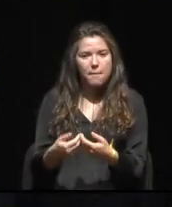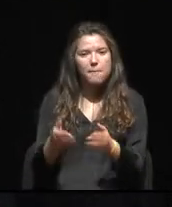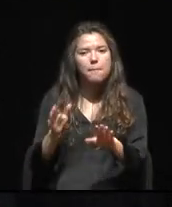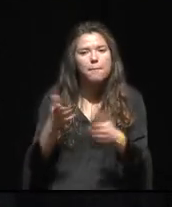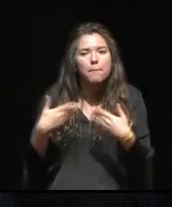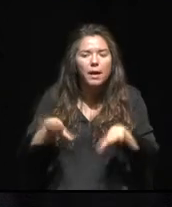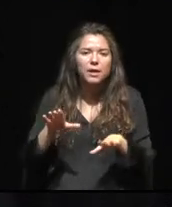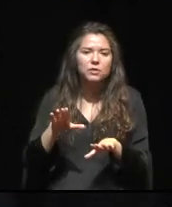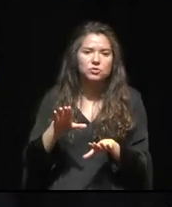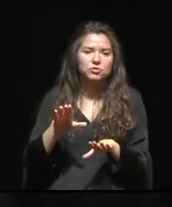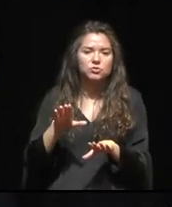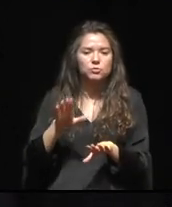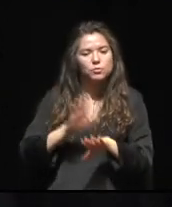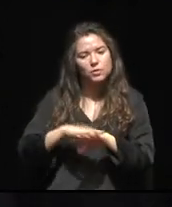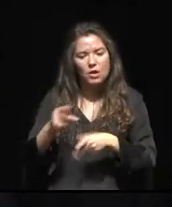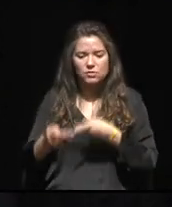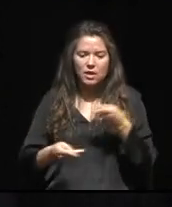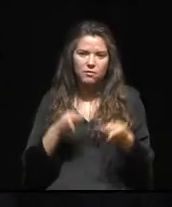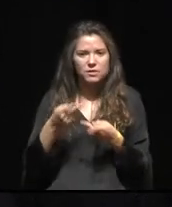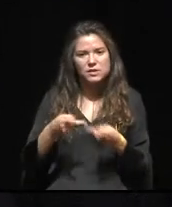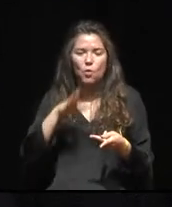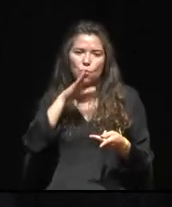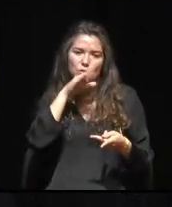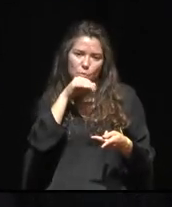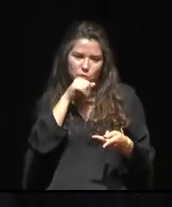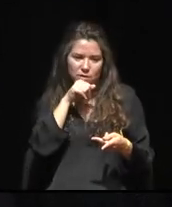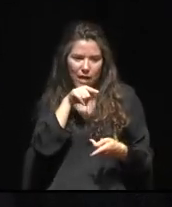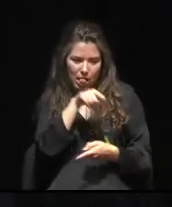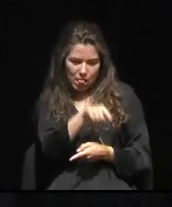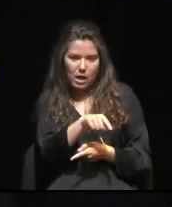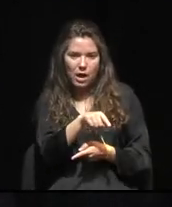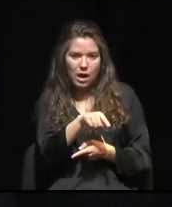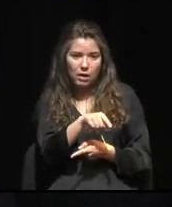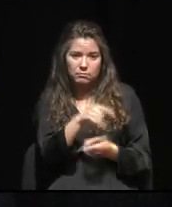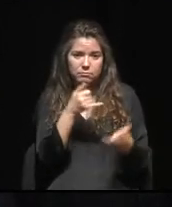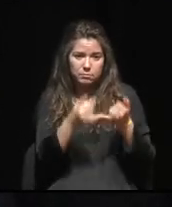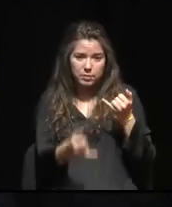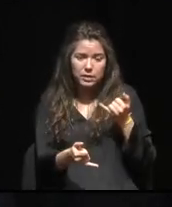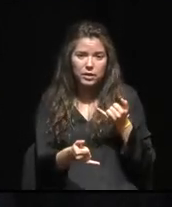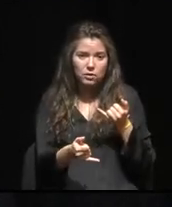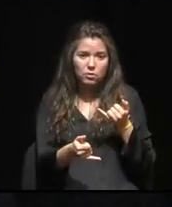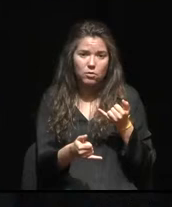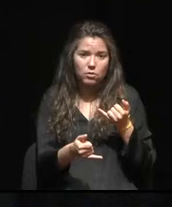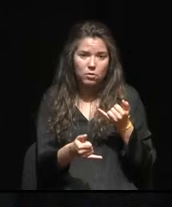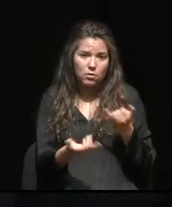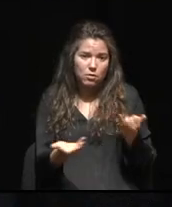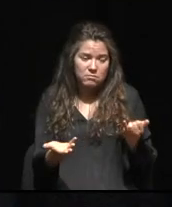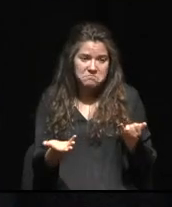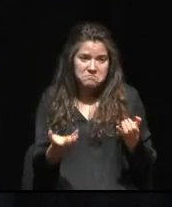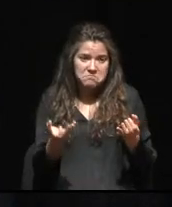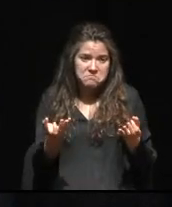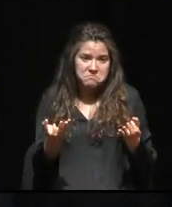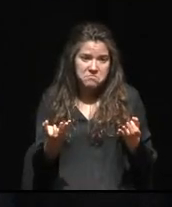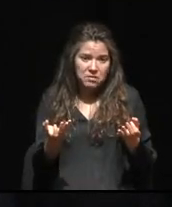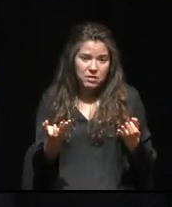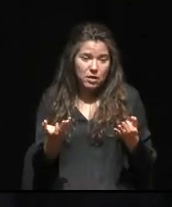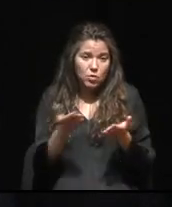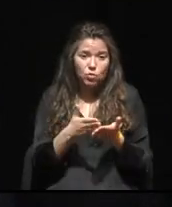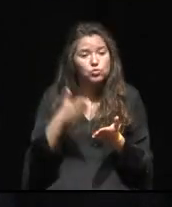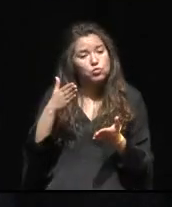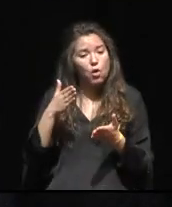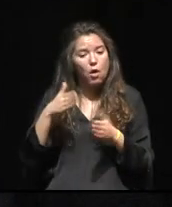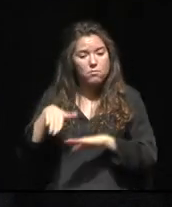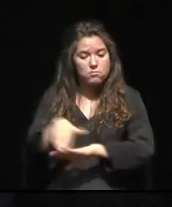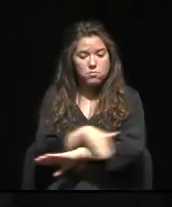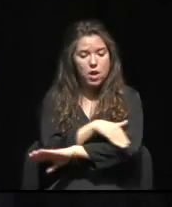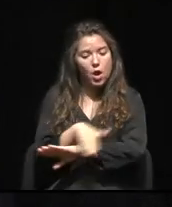aporiam à luz da avaliação feita pela PSP no local em risco pelo facto Pelos vistos de estar não só na